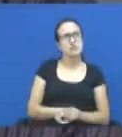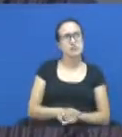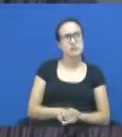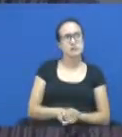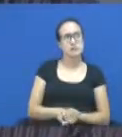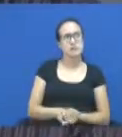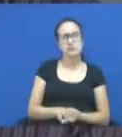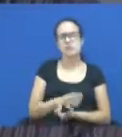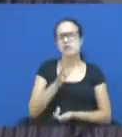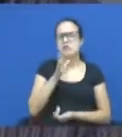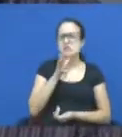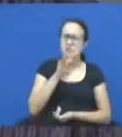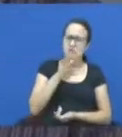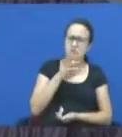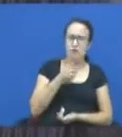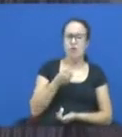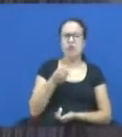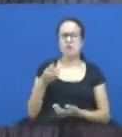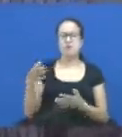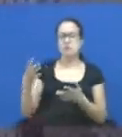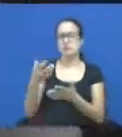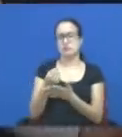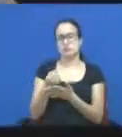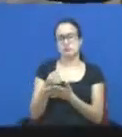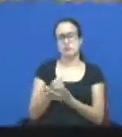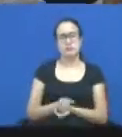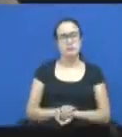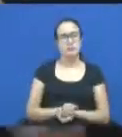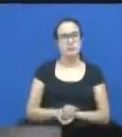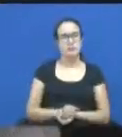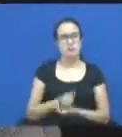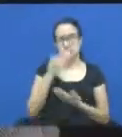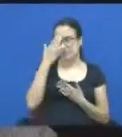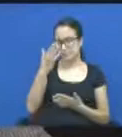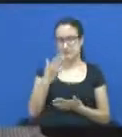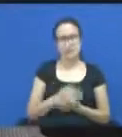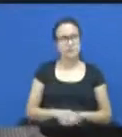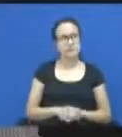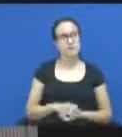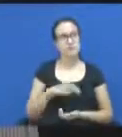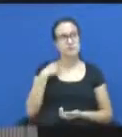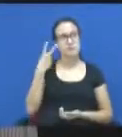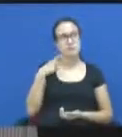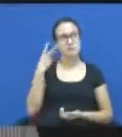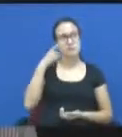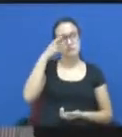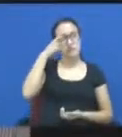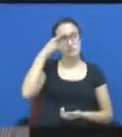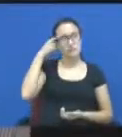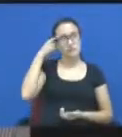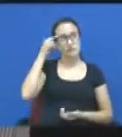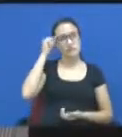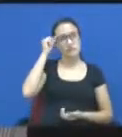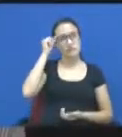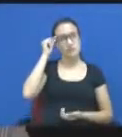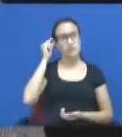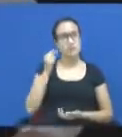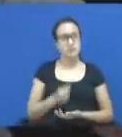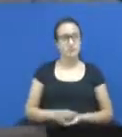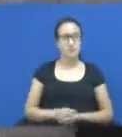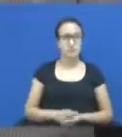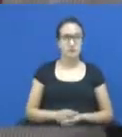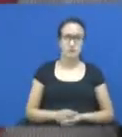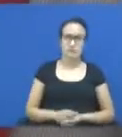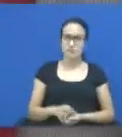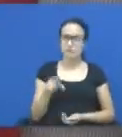a demora no atendimento dos bancos. Obrigado. Pois não, vereador Júlio. Senhor presidente, nobres pares, público aqui